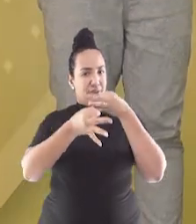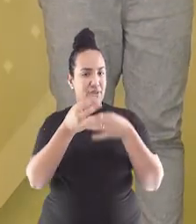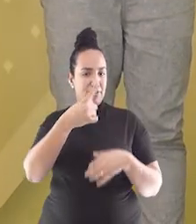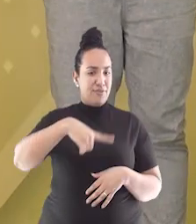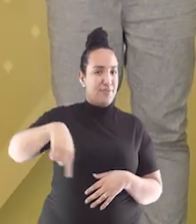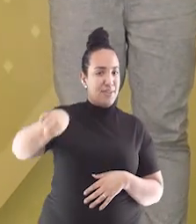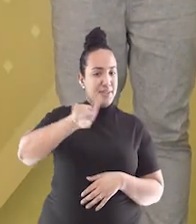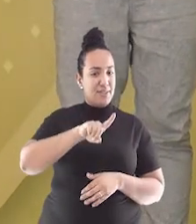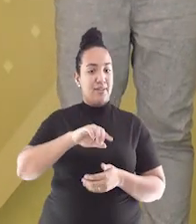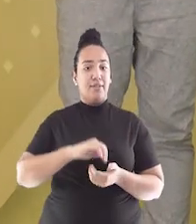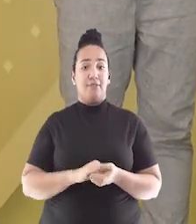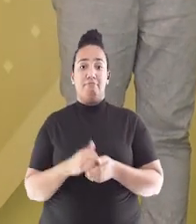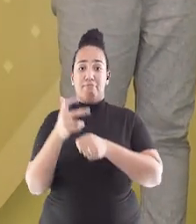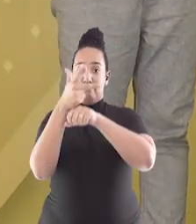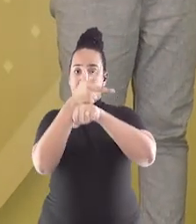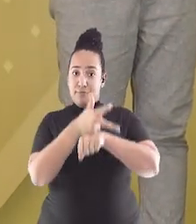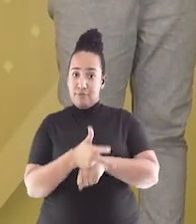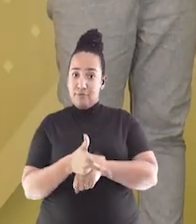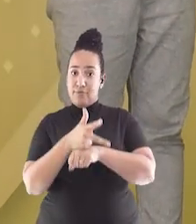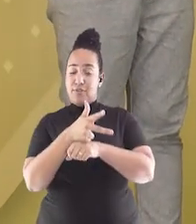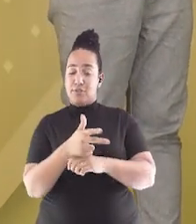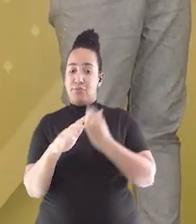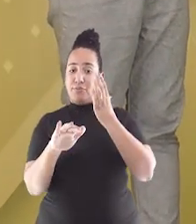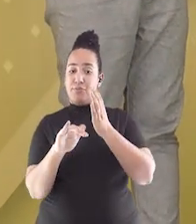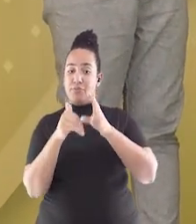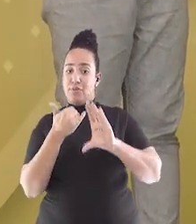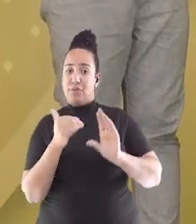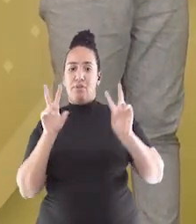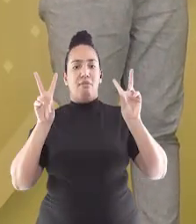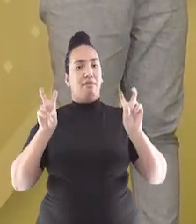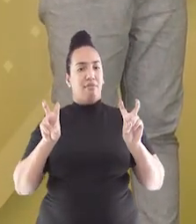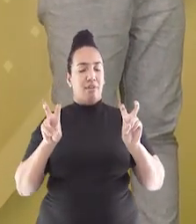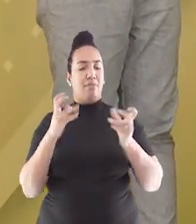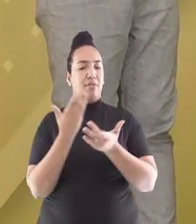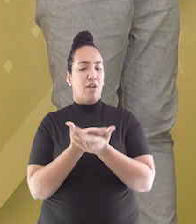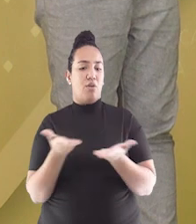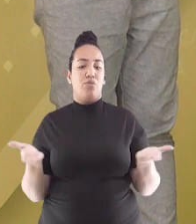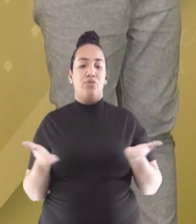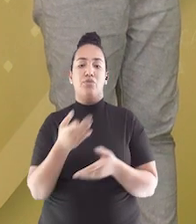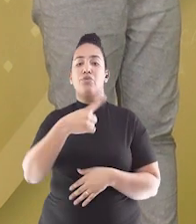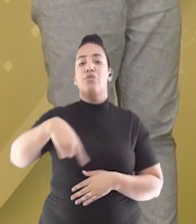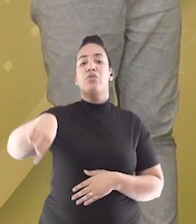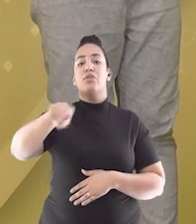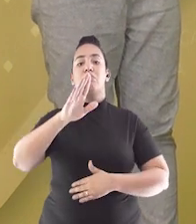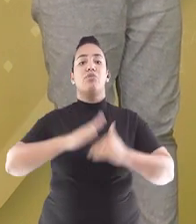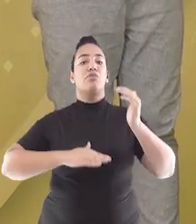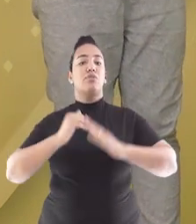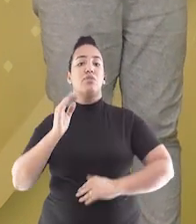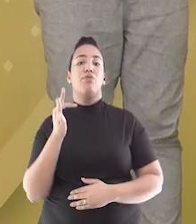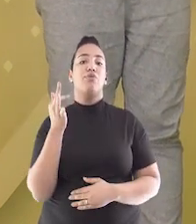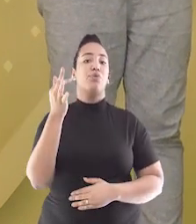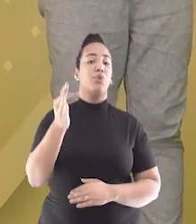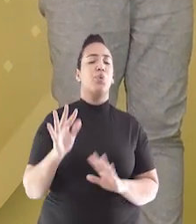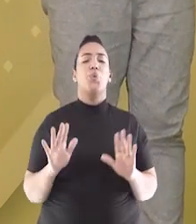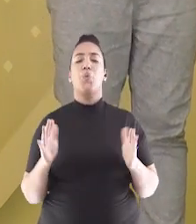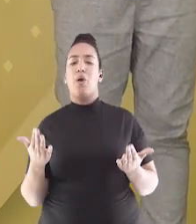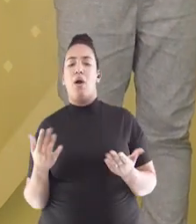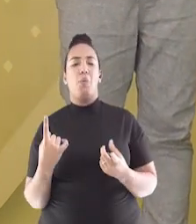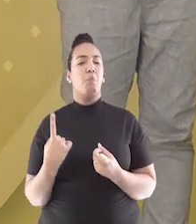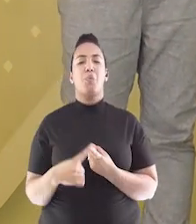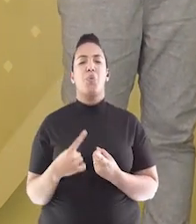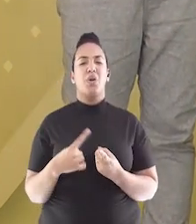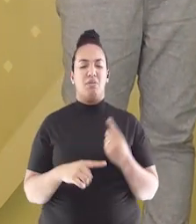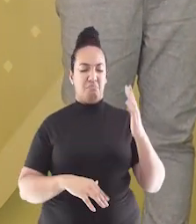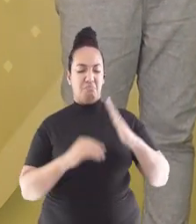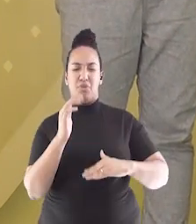vocês. Gravem um vídeo ou um áudio falando um pouco sobre o tema da aula. O que vocês querem ser quando crescerem? Por que